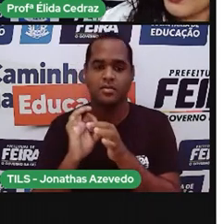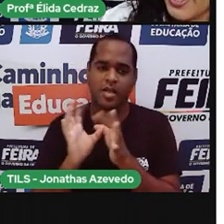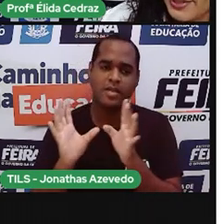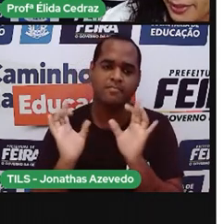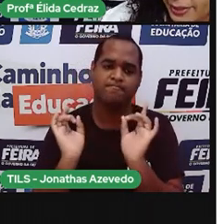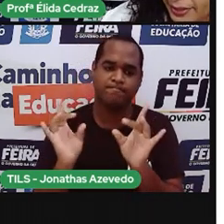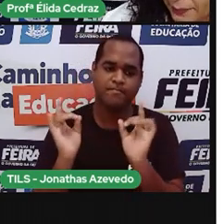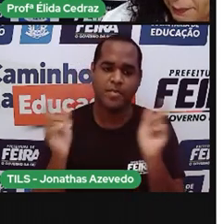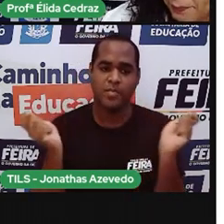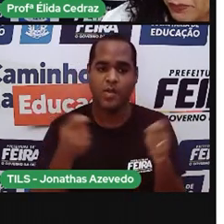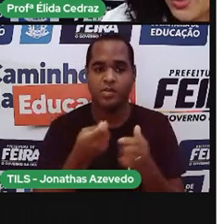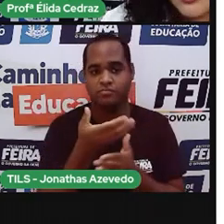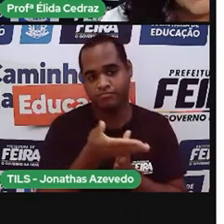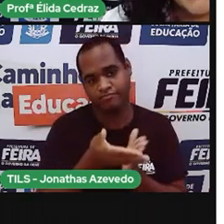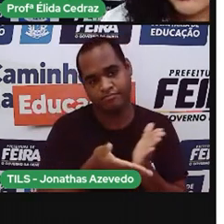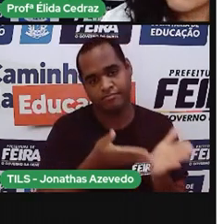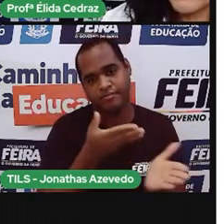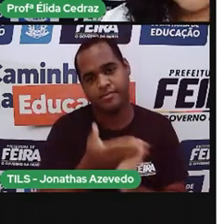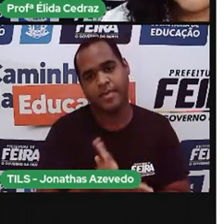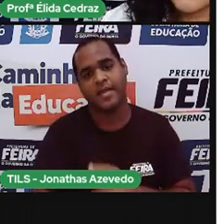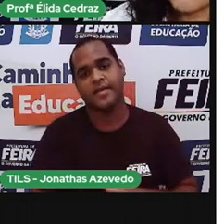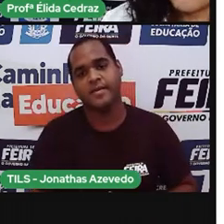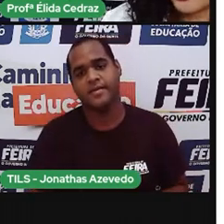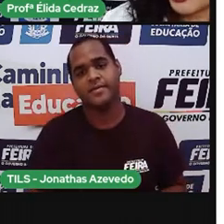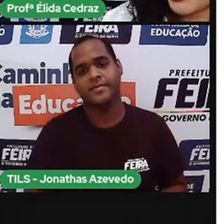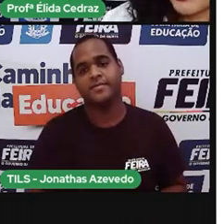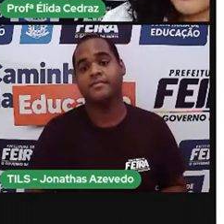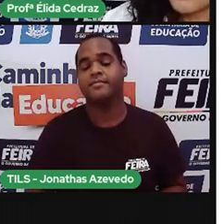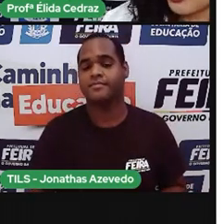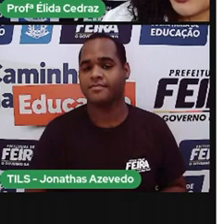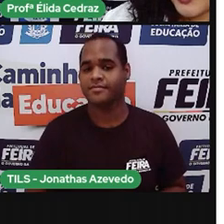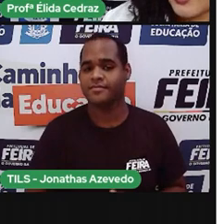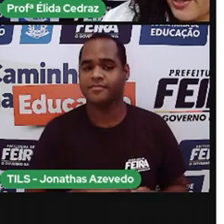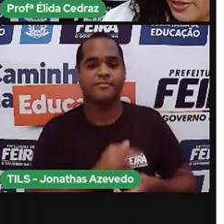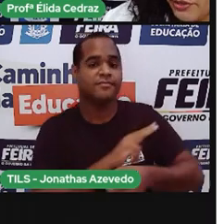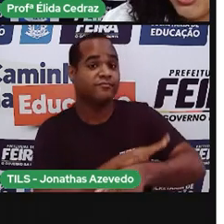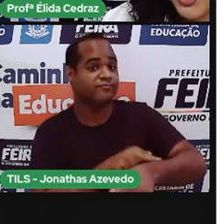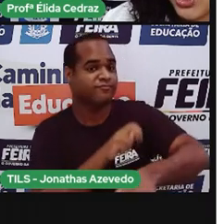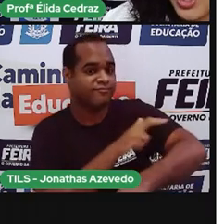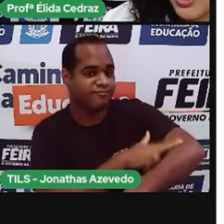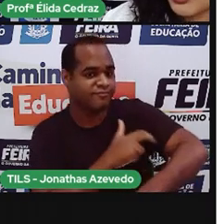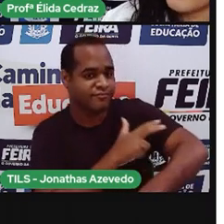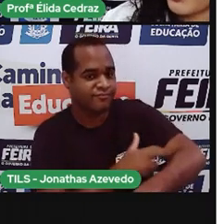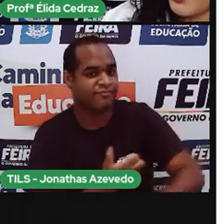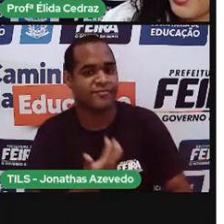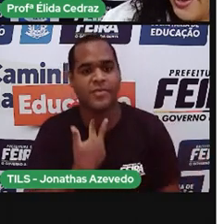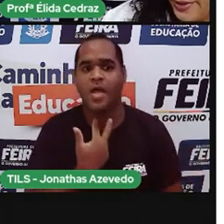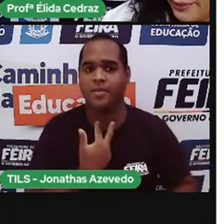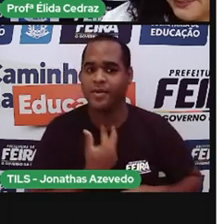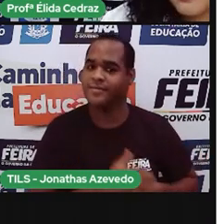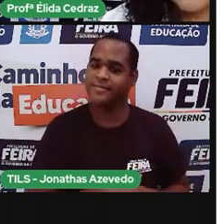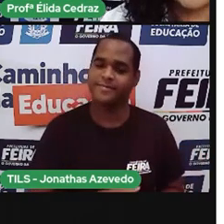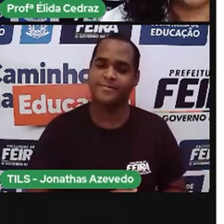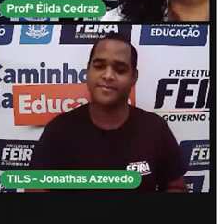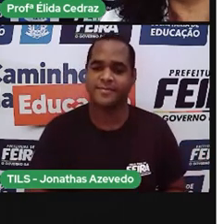para cuidar dele. Mas não queiram criar um tigre dentro de casa, não, viu, gente?